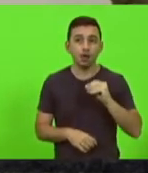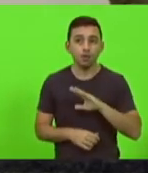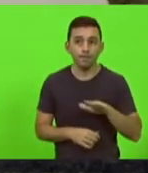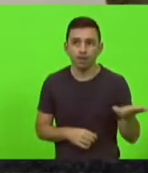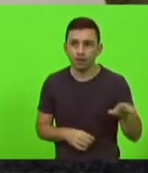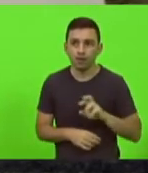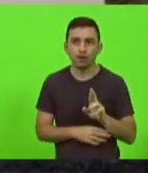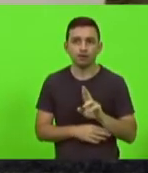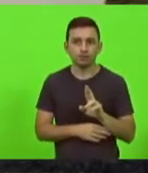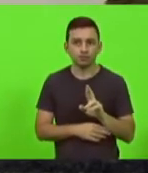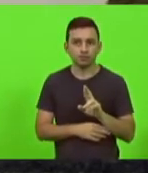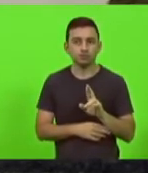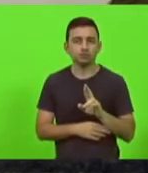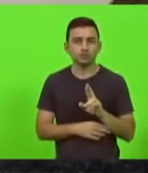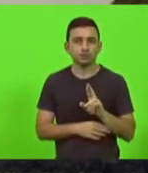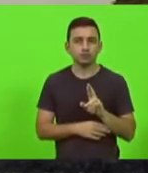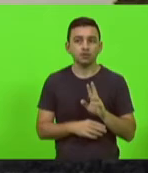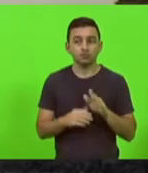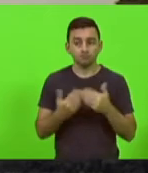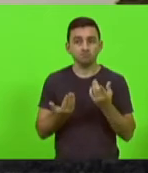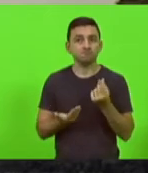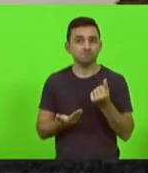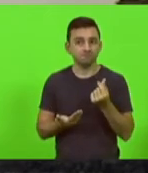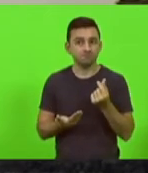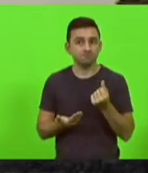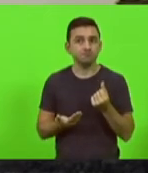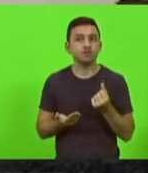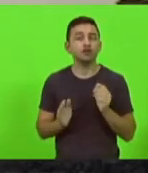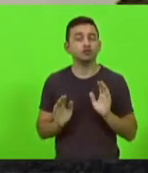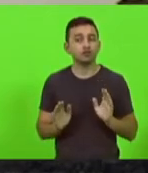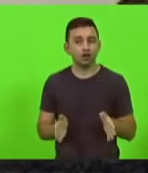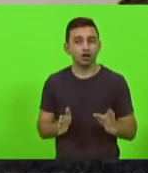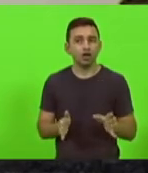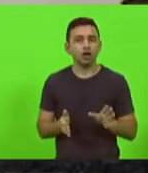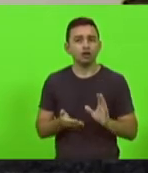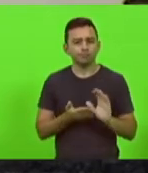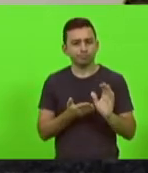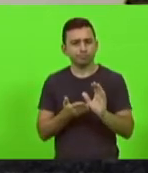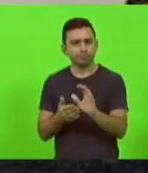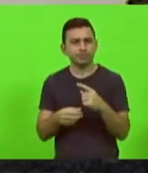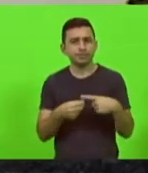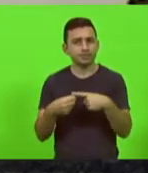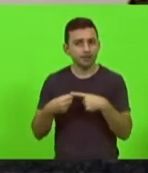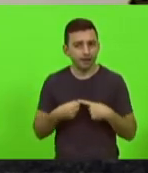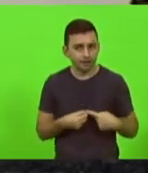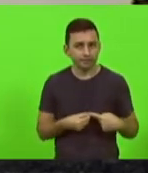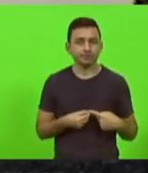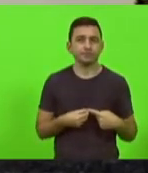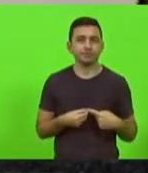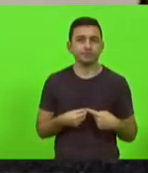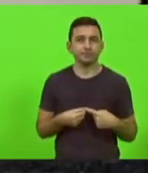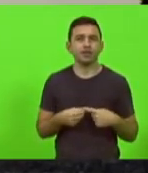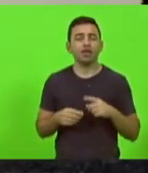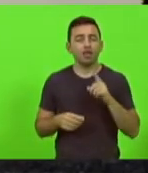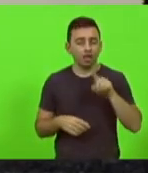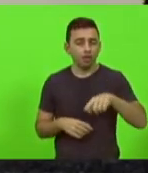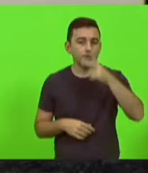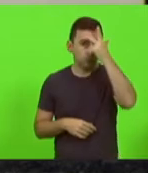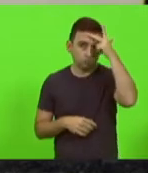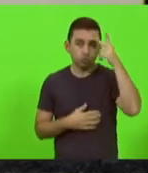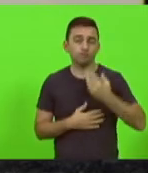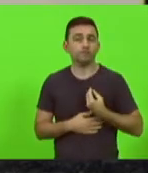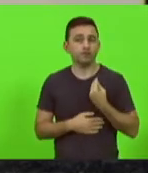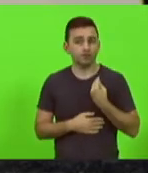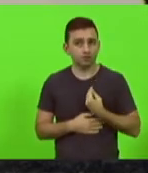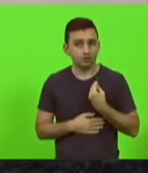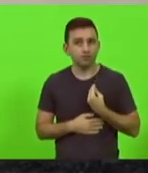reais. Esses recursos são recursos que foram lá para os municípios, onde vivem as pessoas, onde as